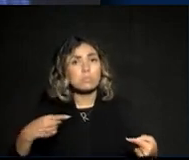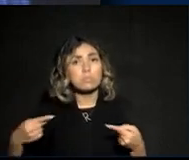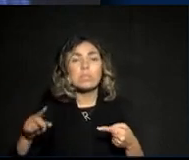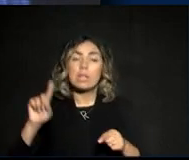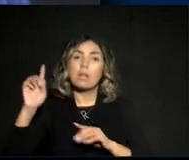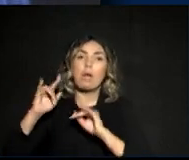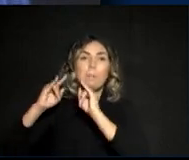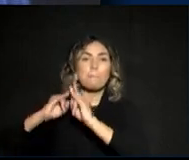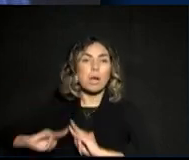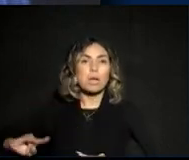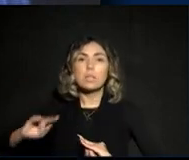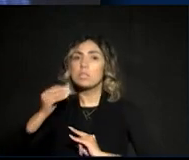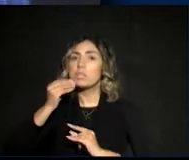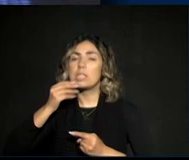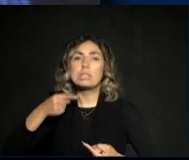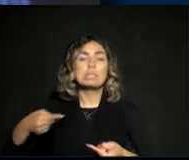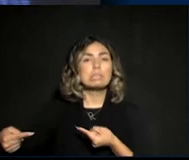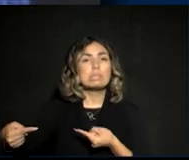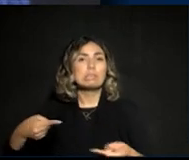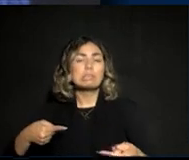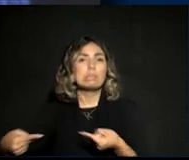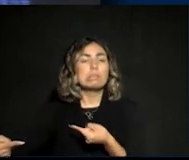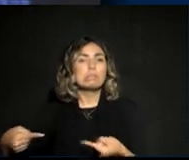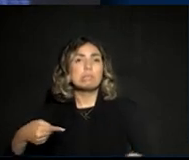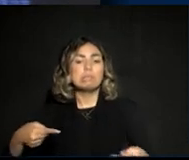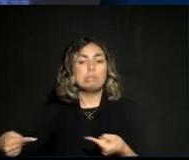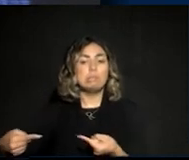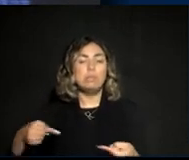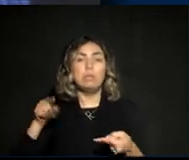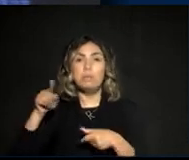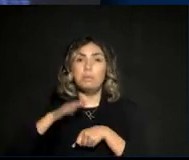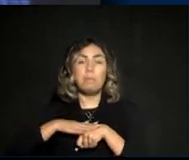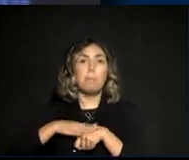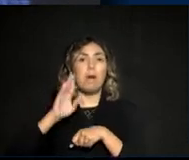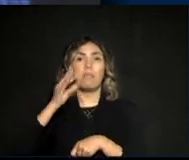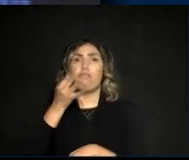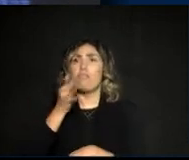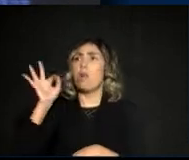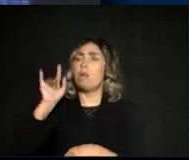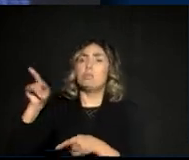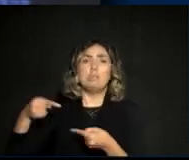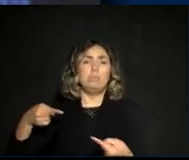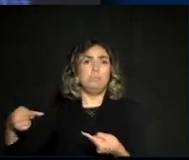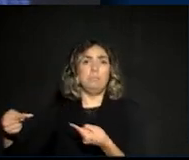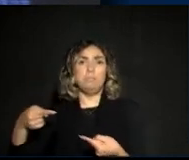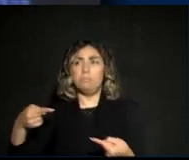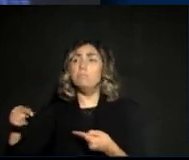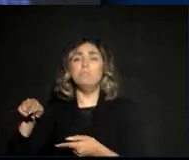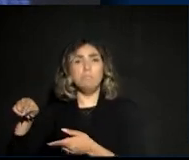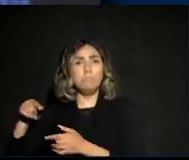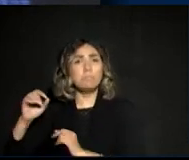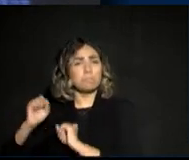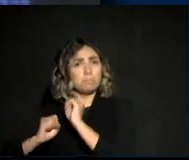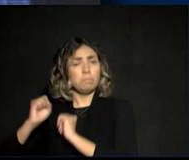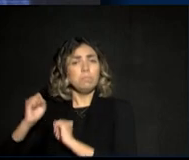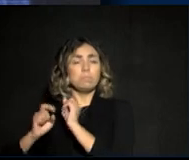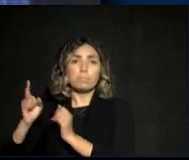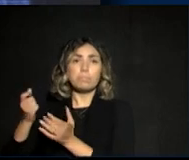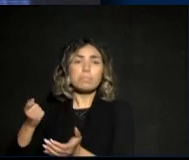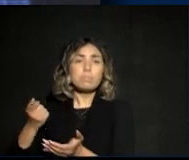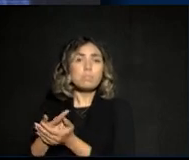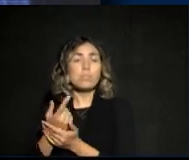proposto o operador Chaves levou e avance é o maior grupo de instrutor francês avancei levou vai lá fazer